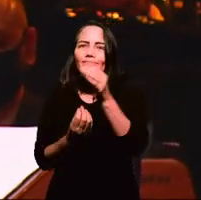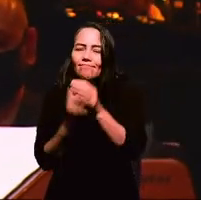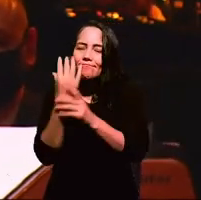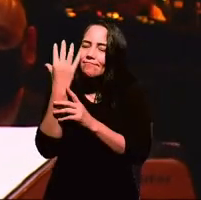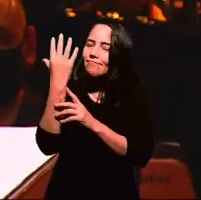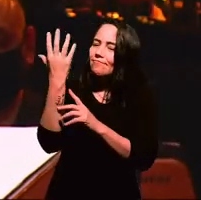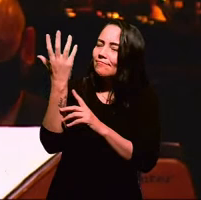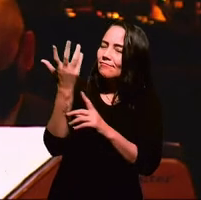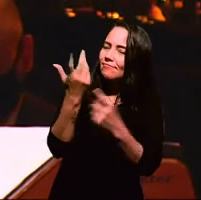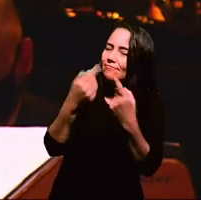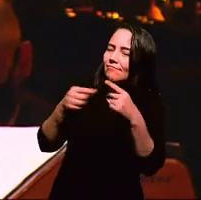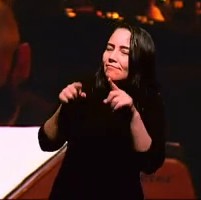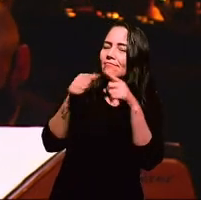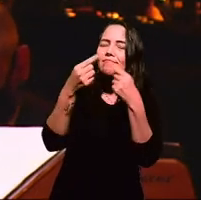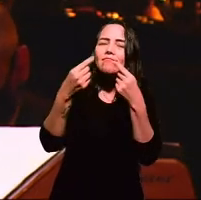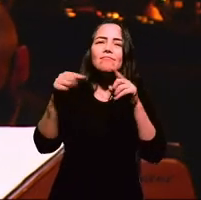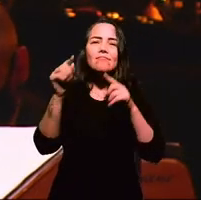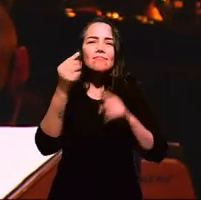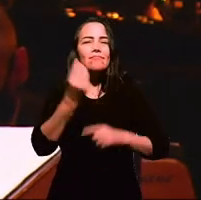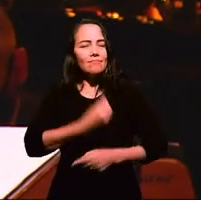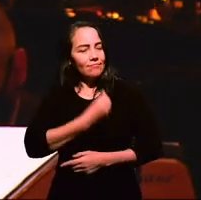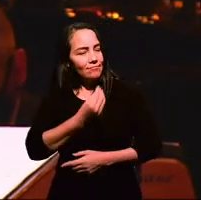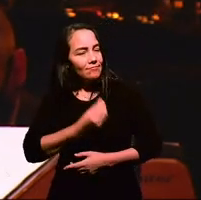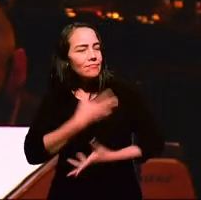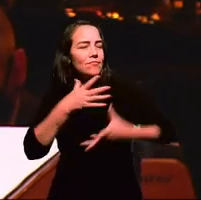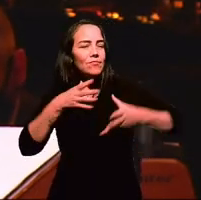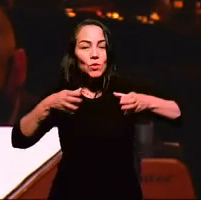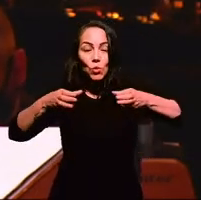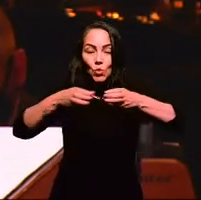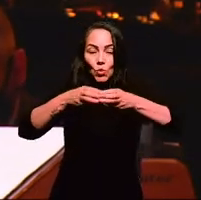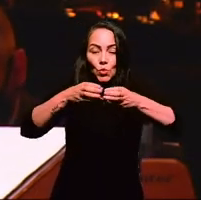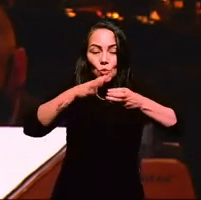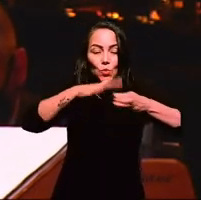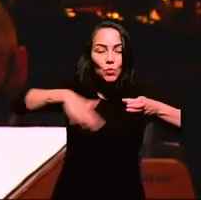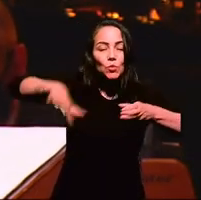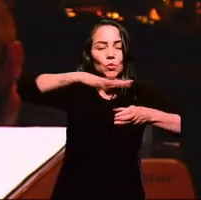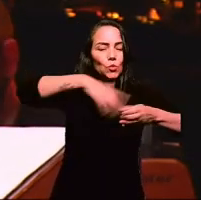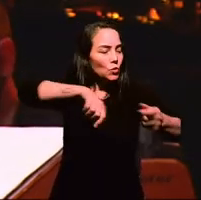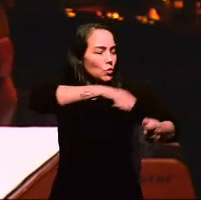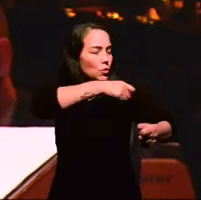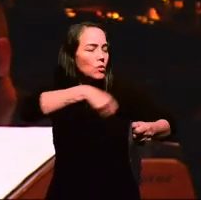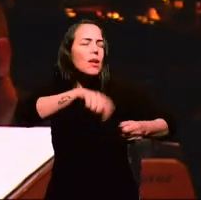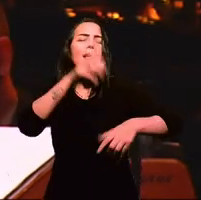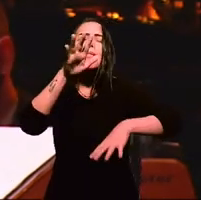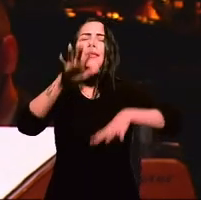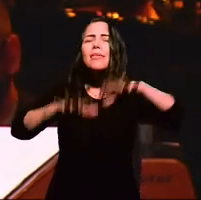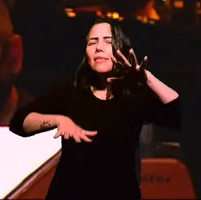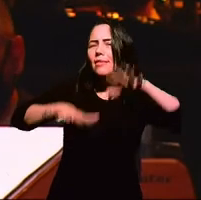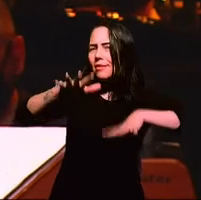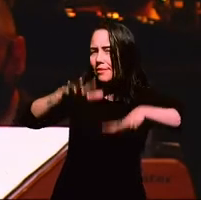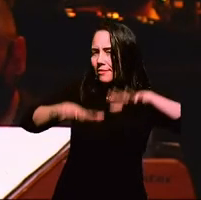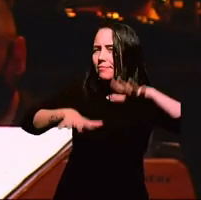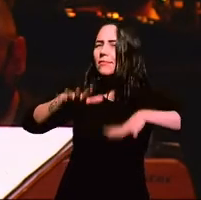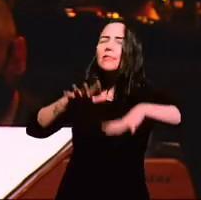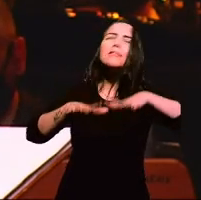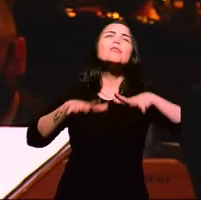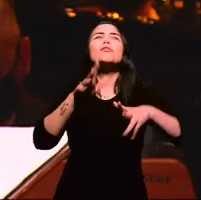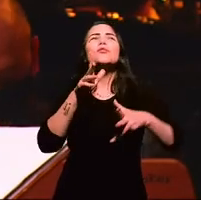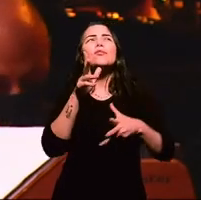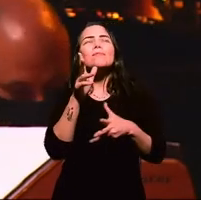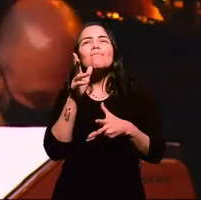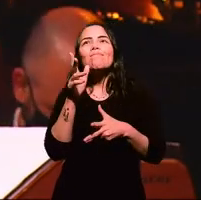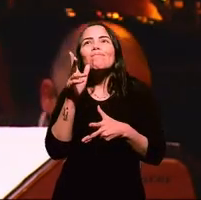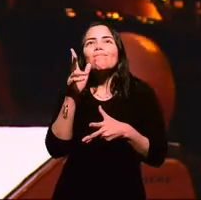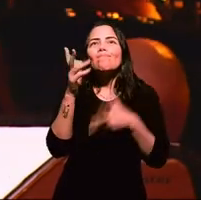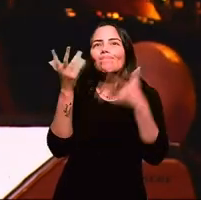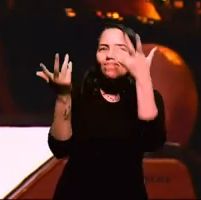ao vivo, por meio do coletivo, ele depende desse segundo